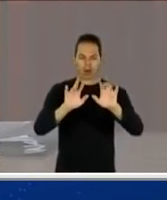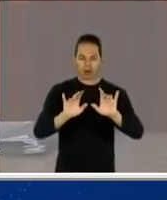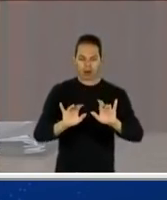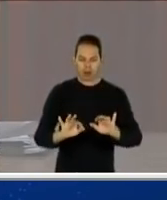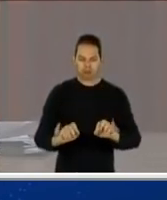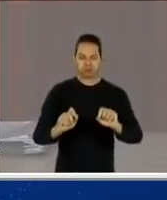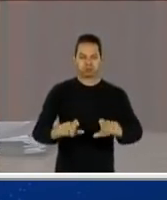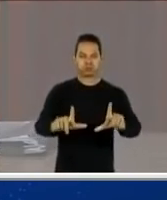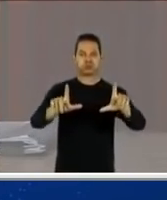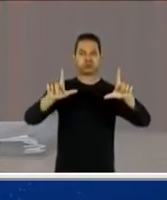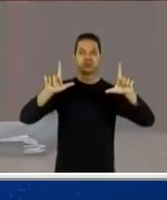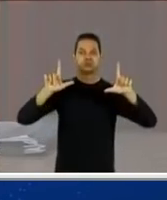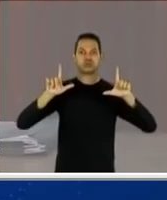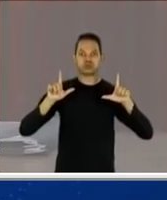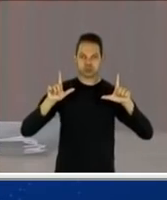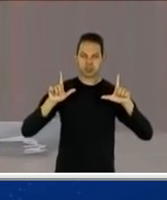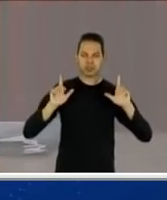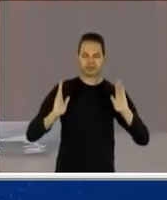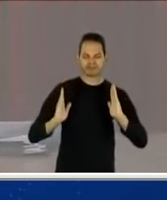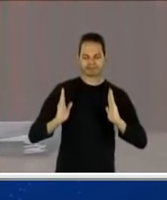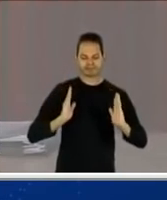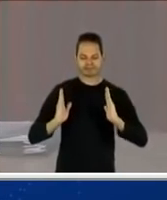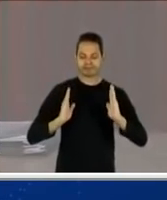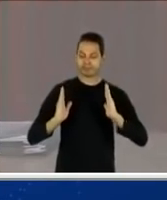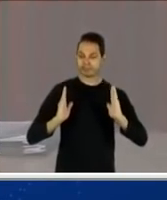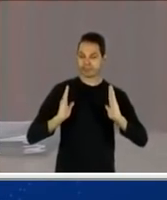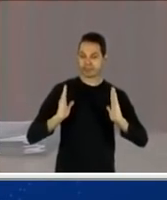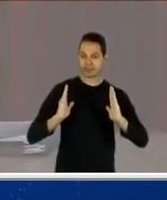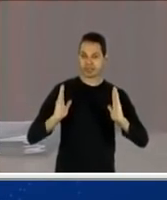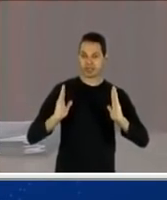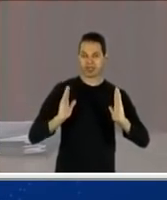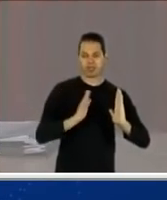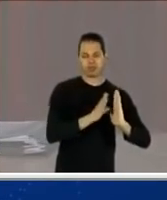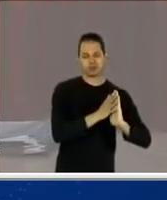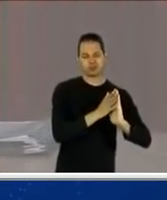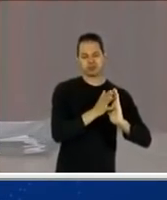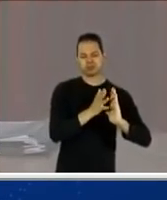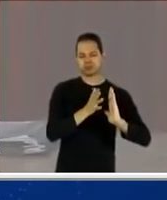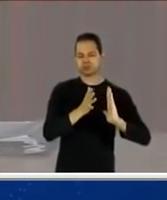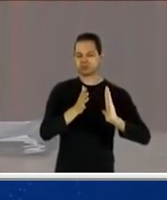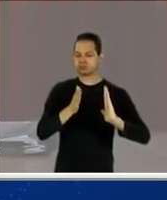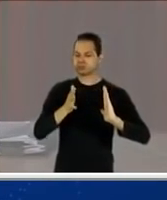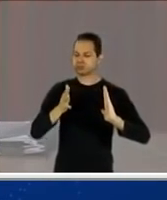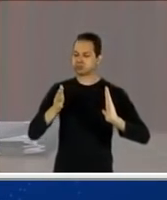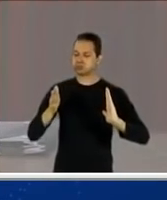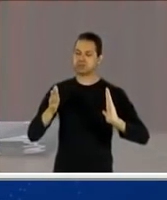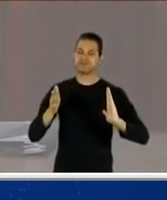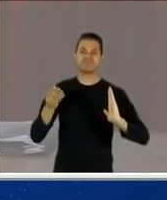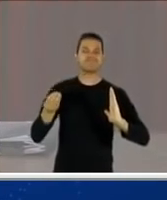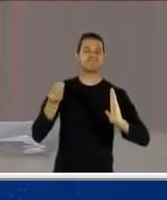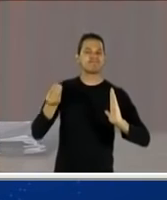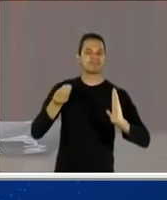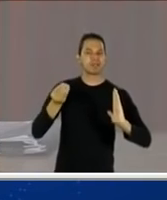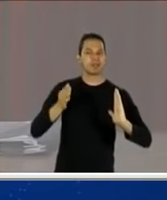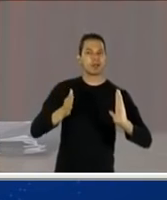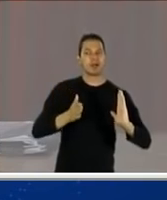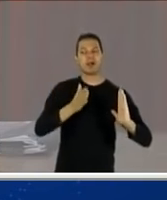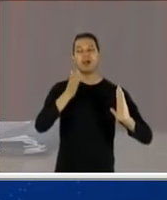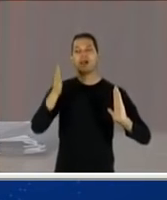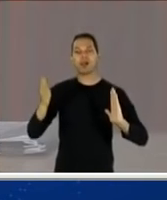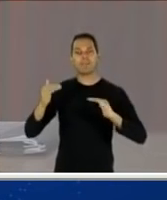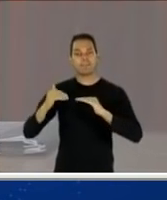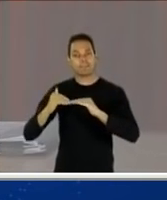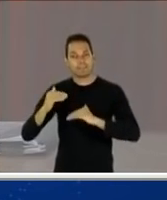destes da Lei e da ordem hora defesa da Pátria à garantia dos poderes constitucionais e da lei da